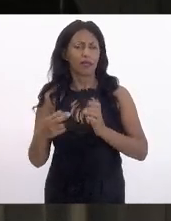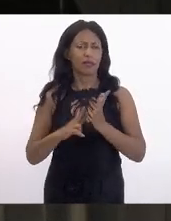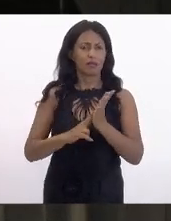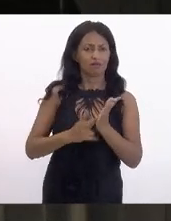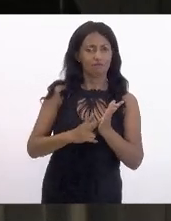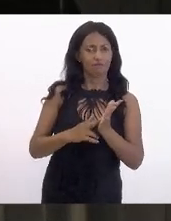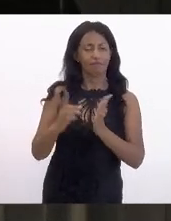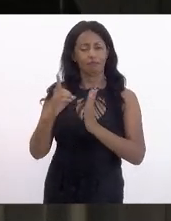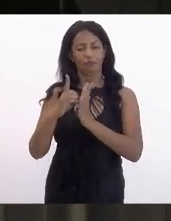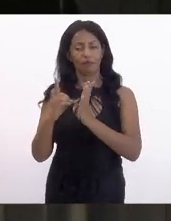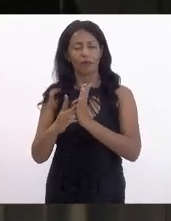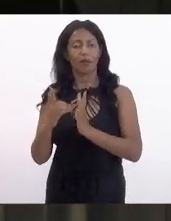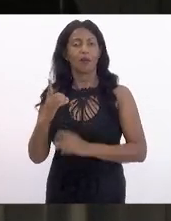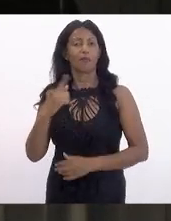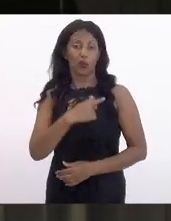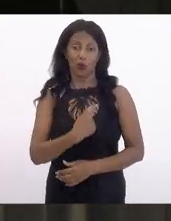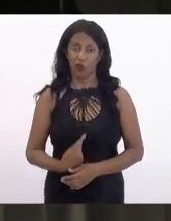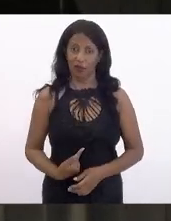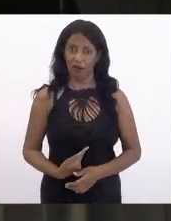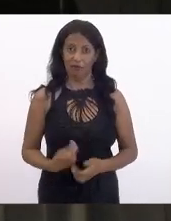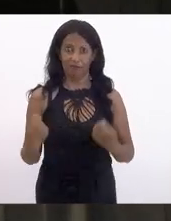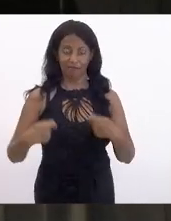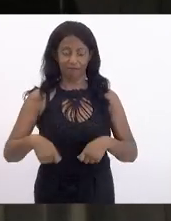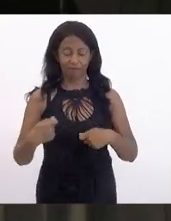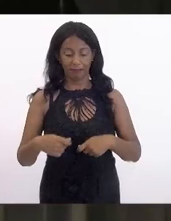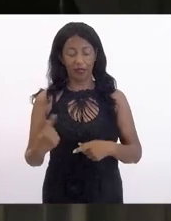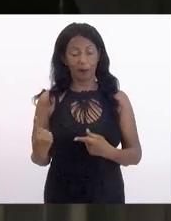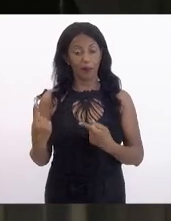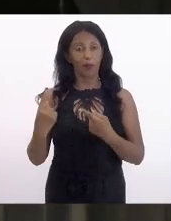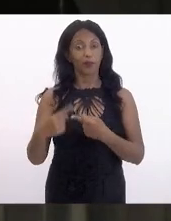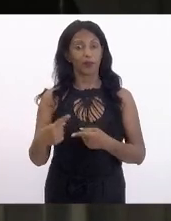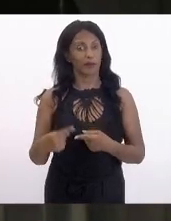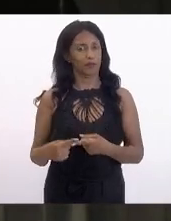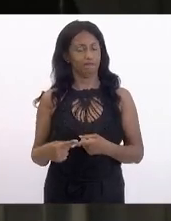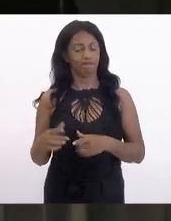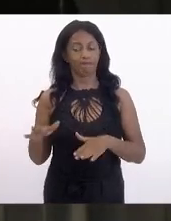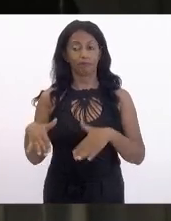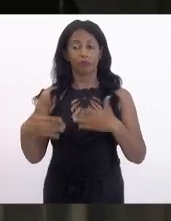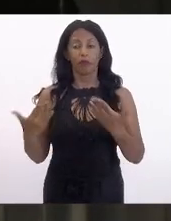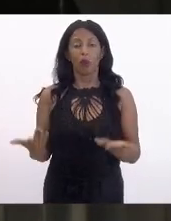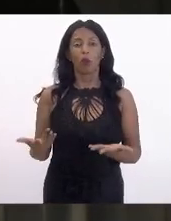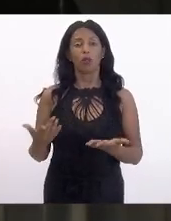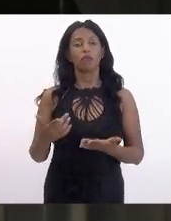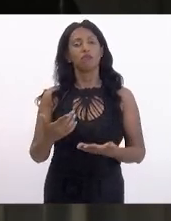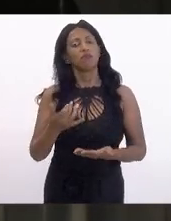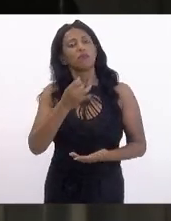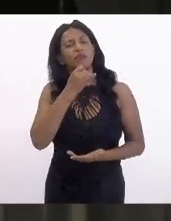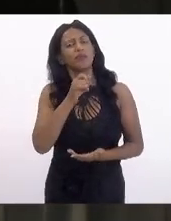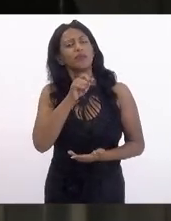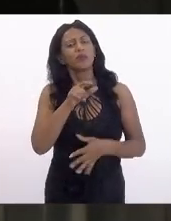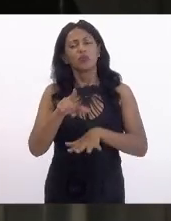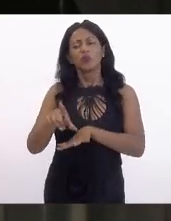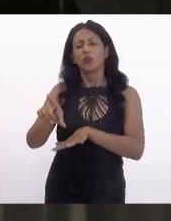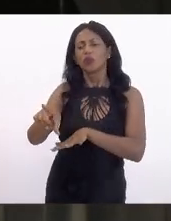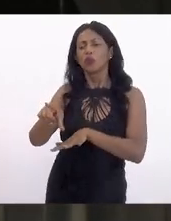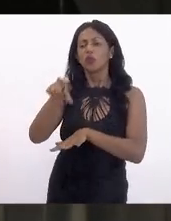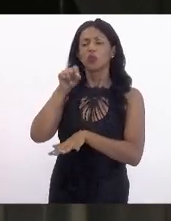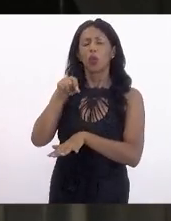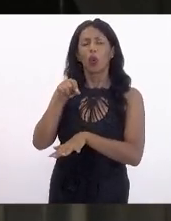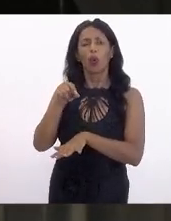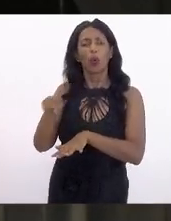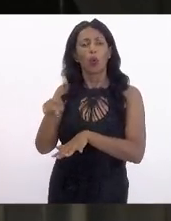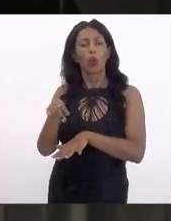decreto pelo Governador porque quando você faz a opção para